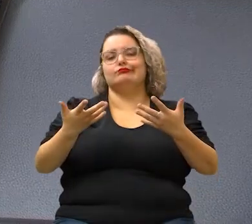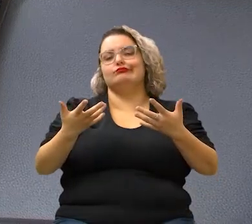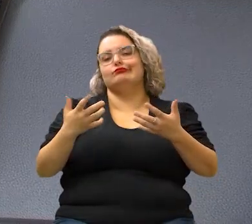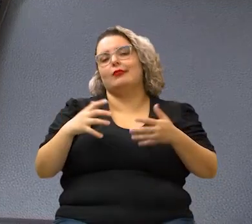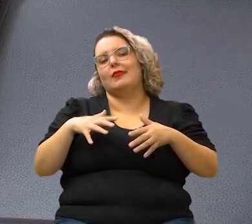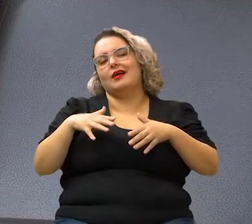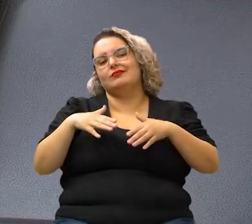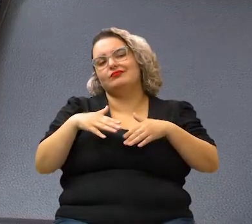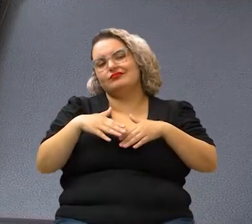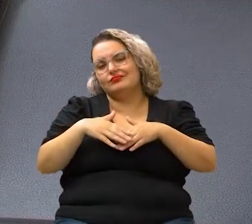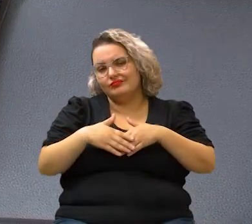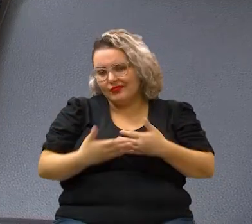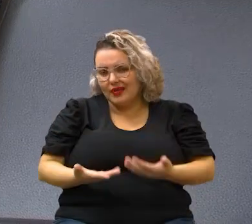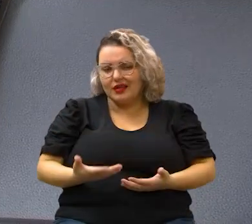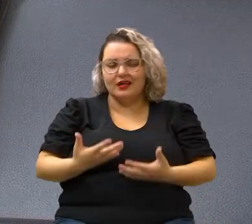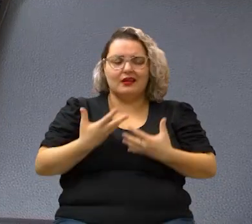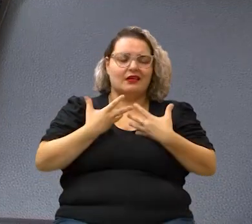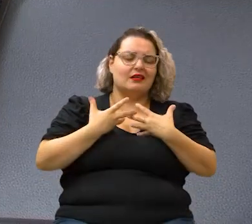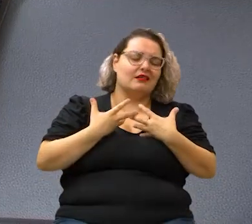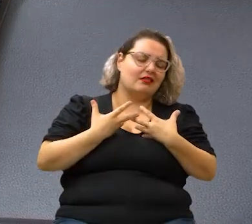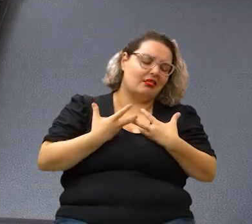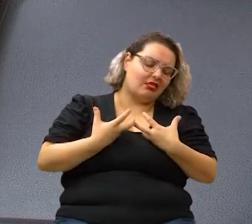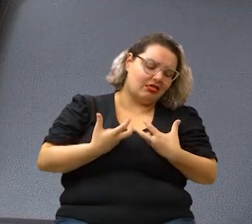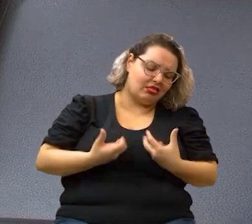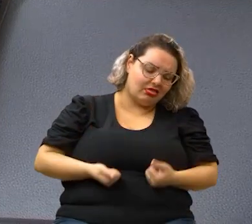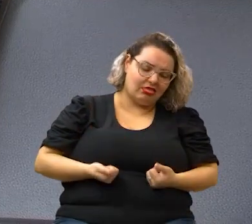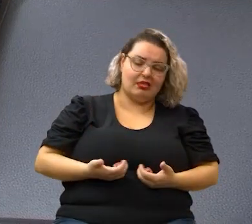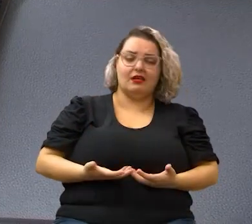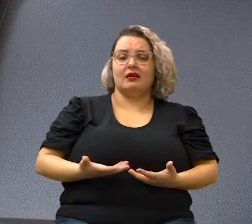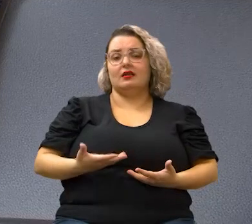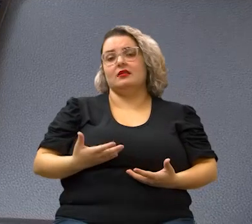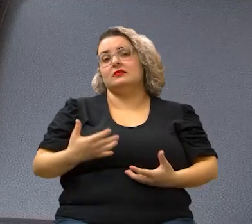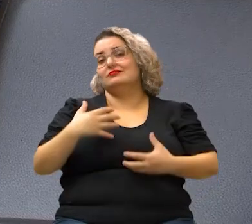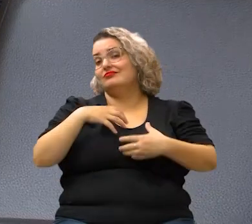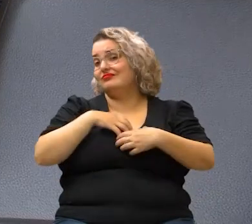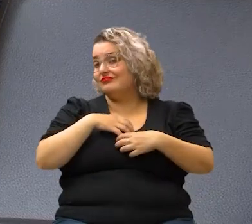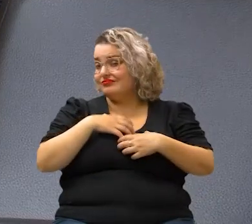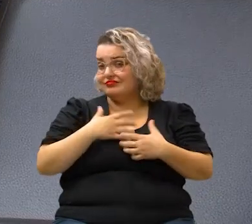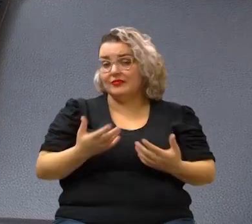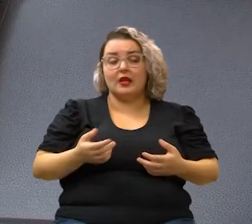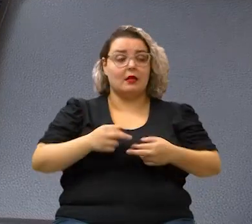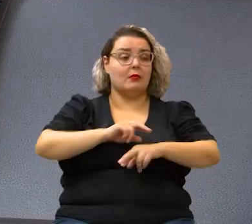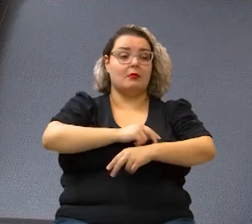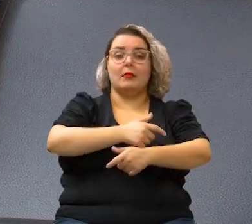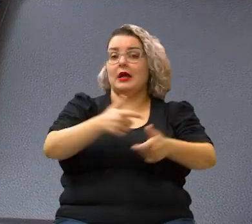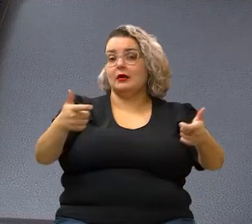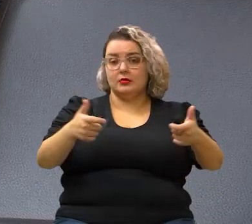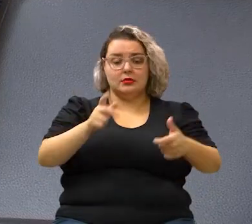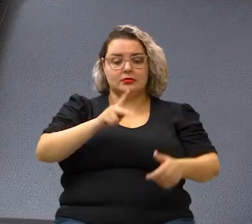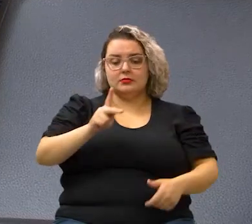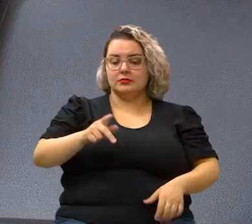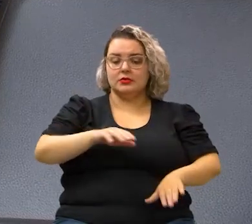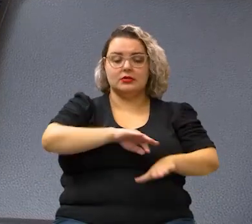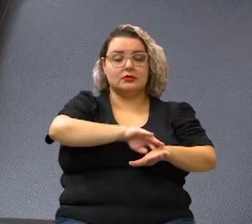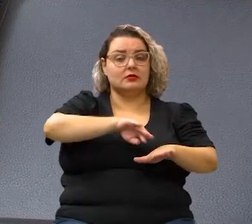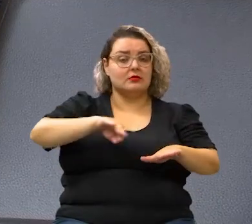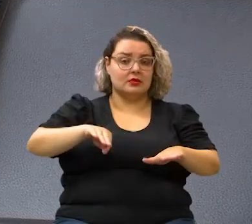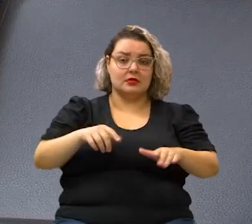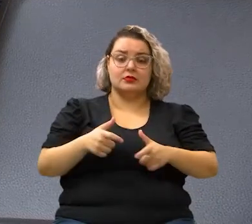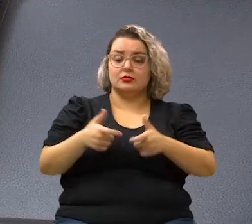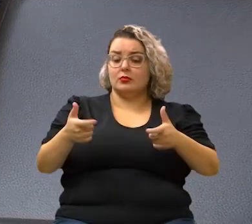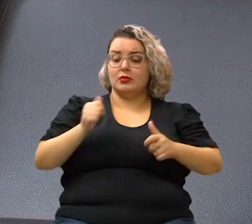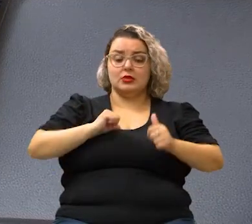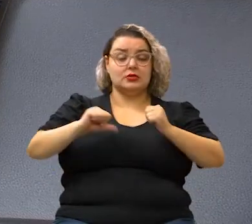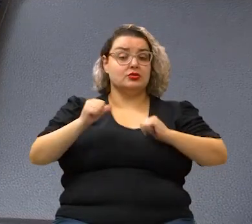o professor acaba tendo um desgaste emocional. Muitos professores hoje estão afastados por conta de aumento